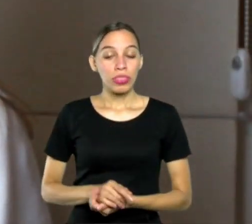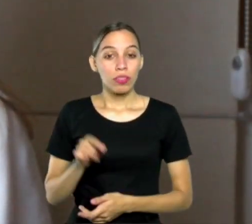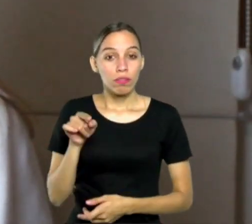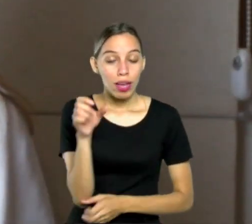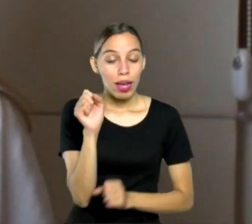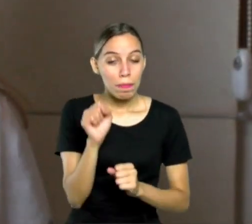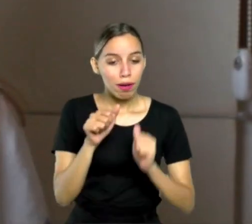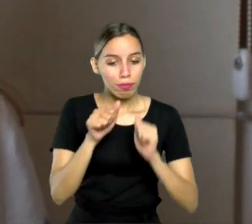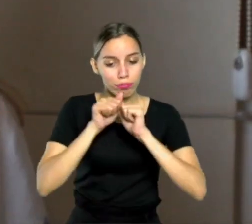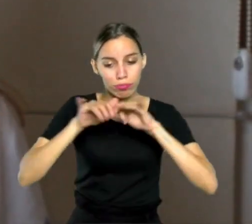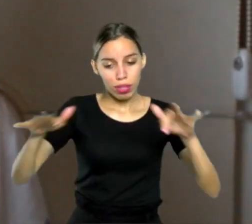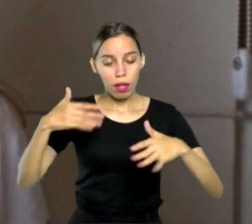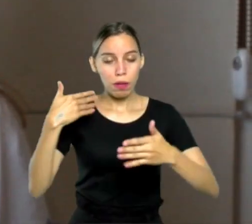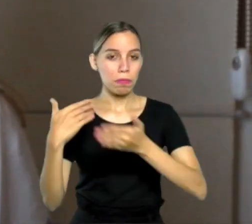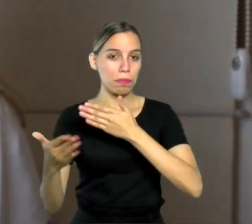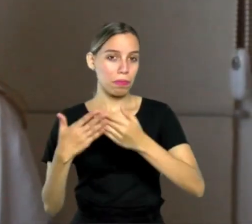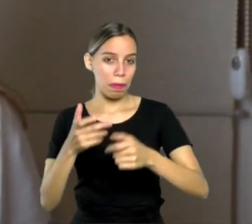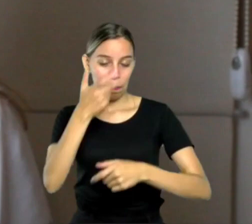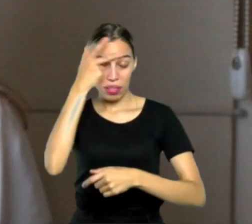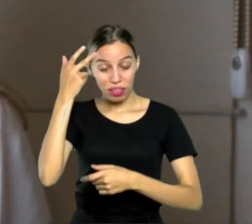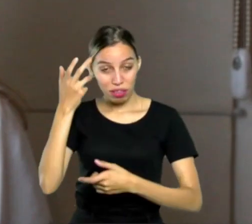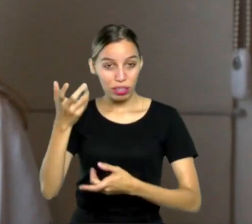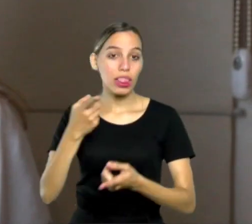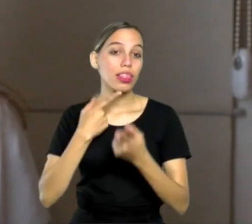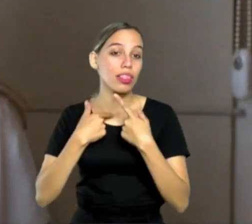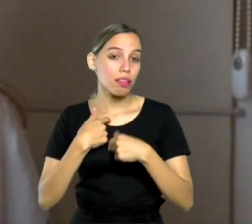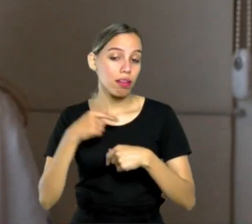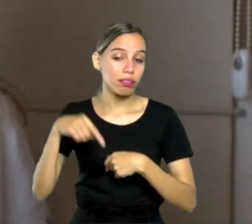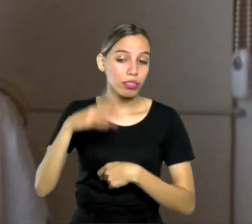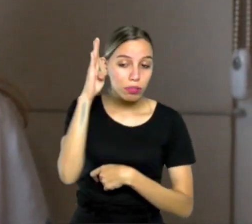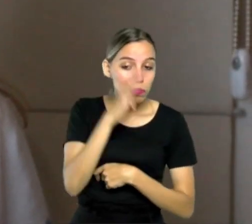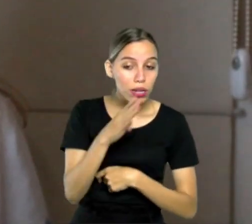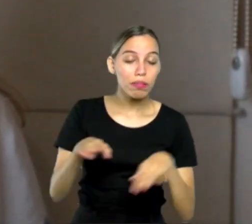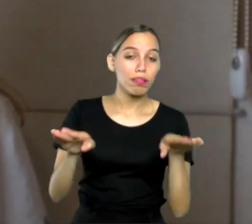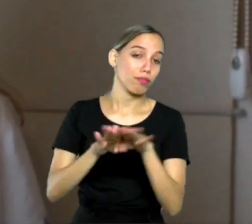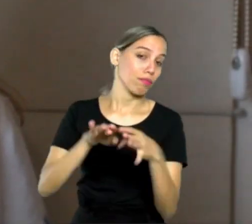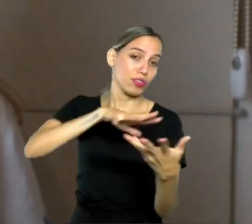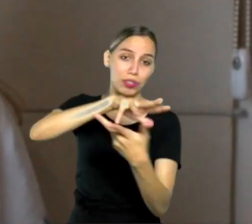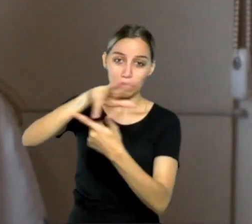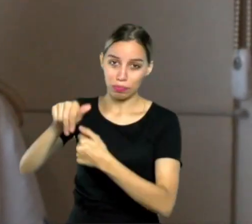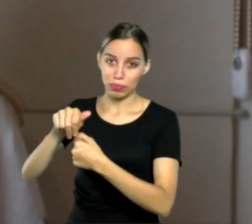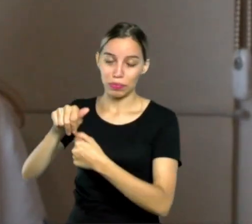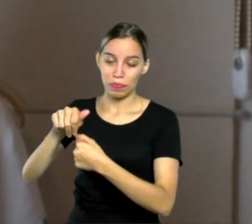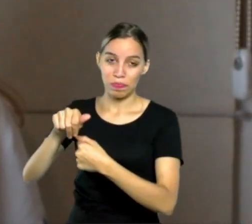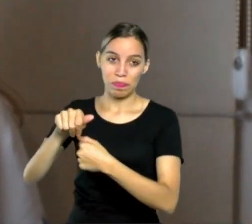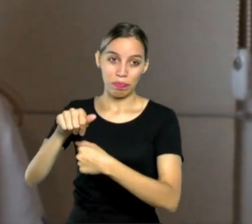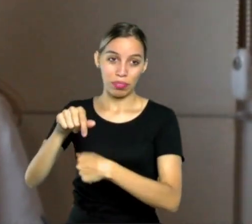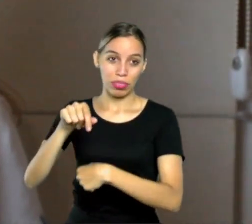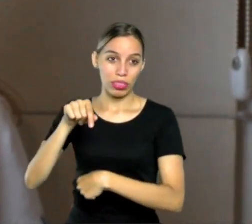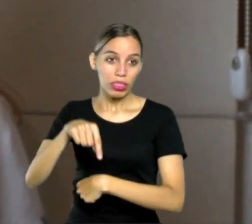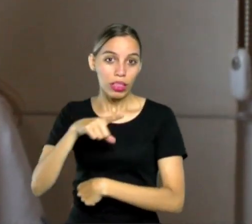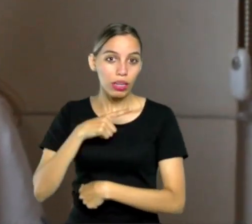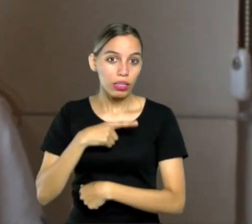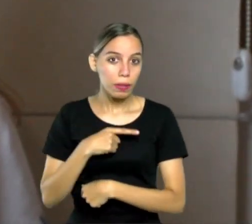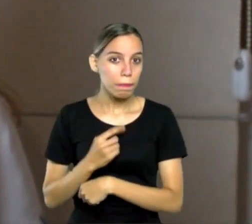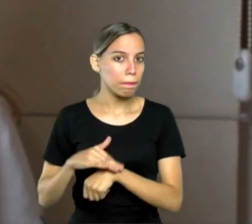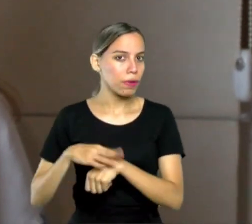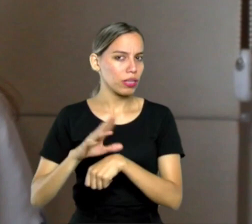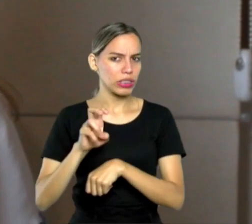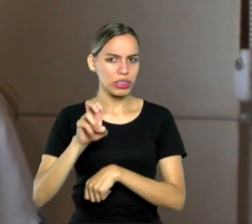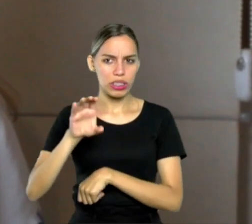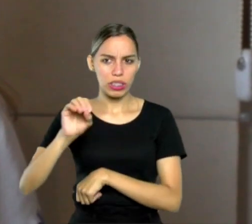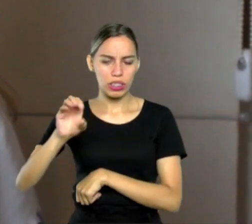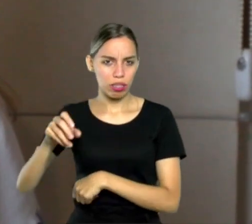compartilhar com quem você desejar no Brasil e no mundo. A gente tem aqui mais de 500 programas